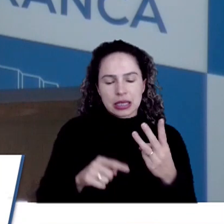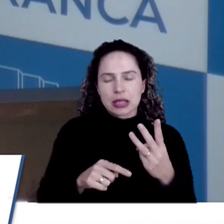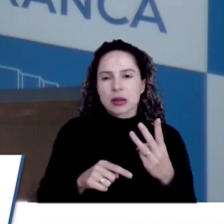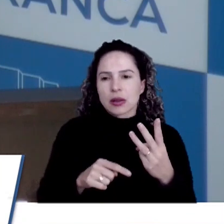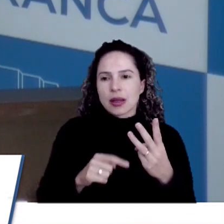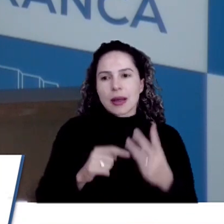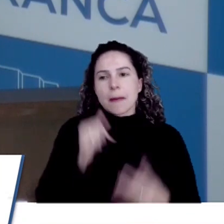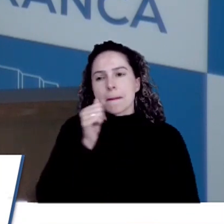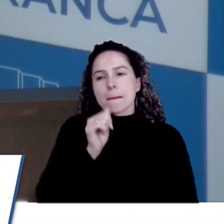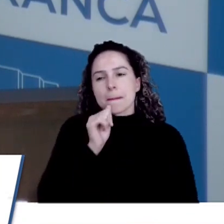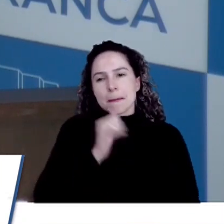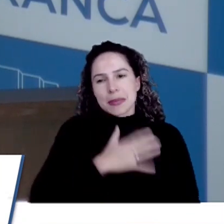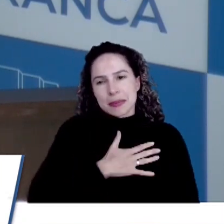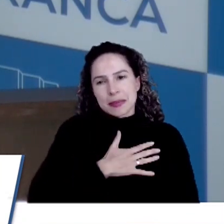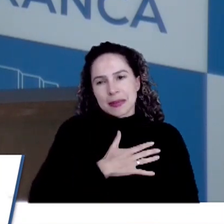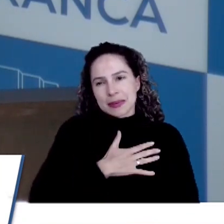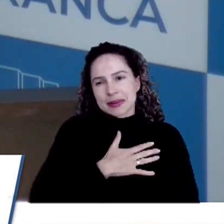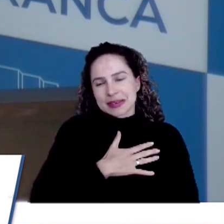mãe.